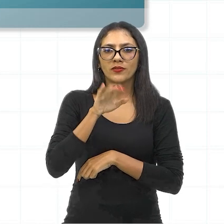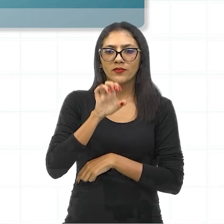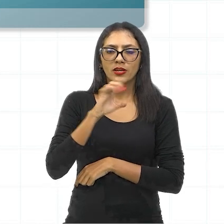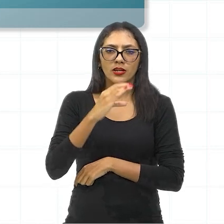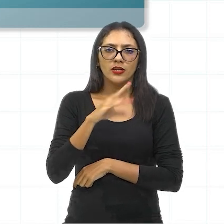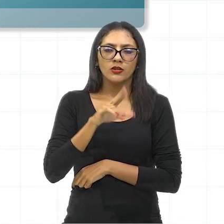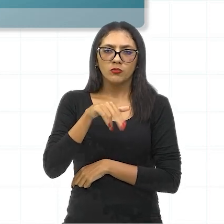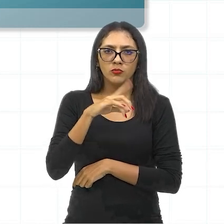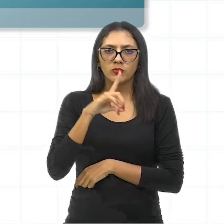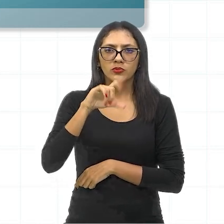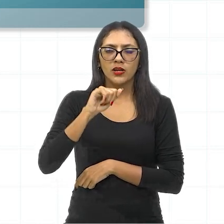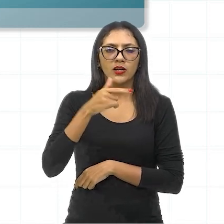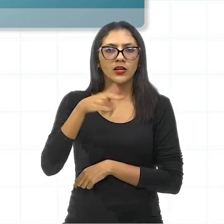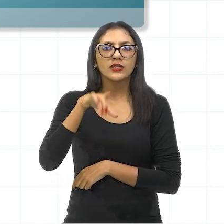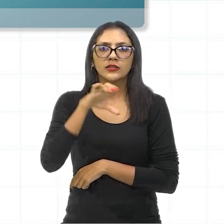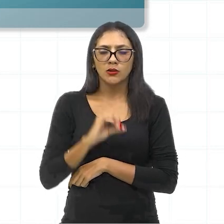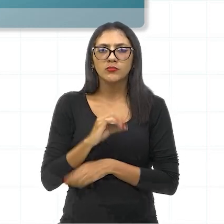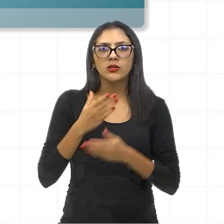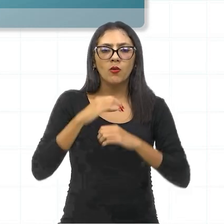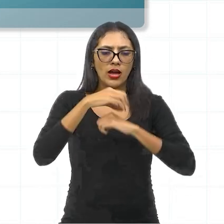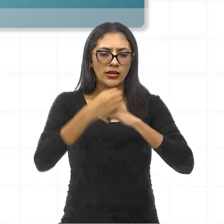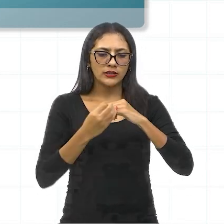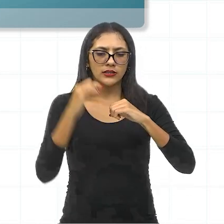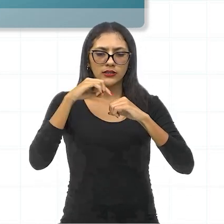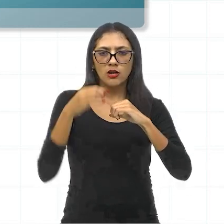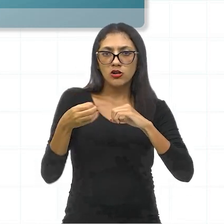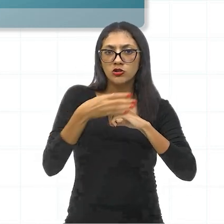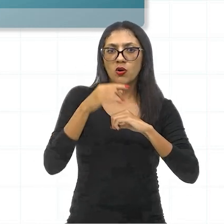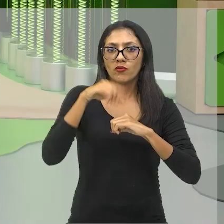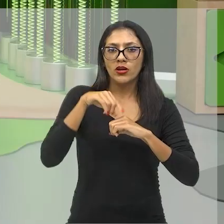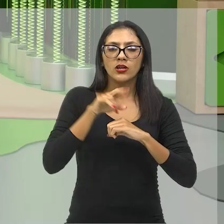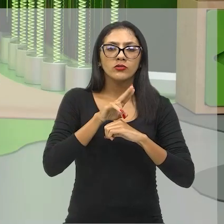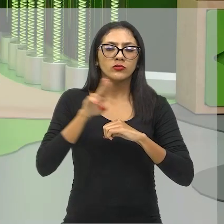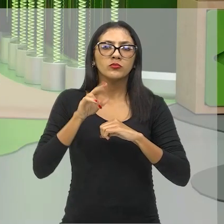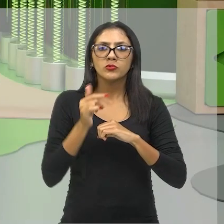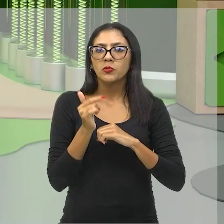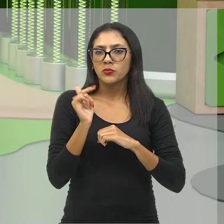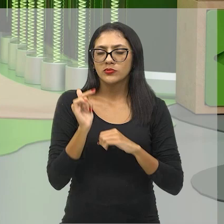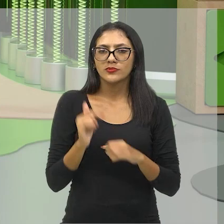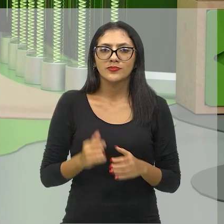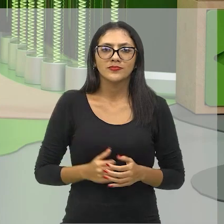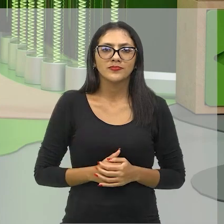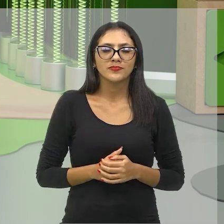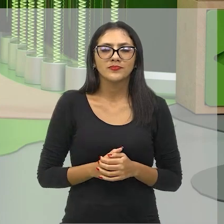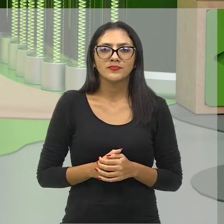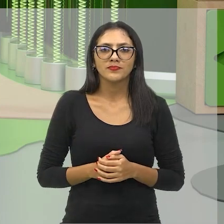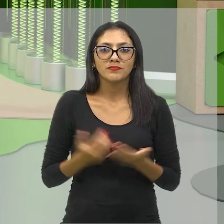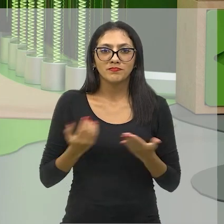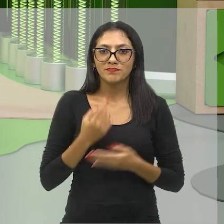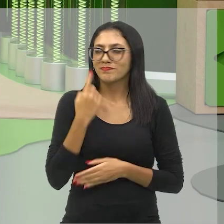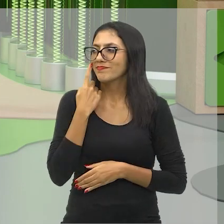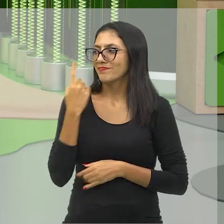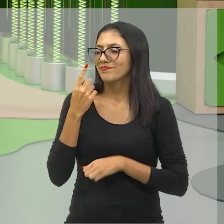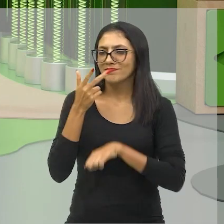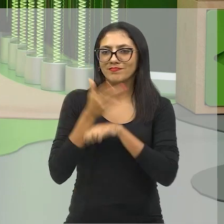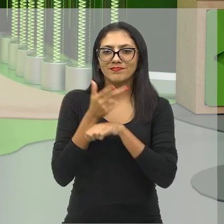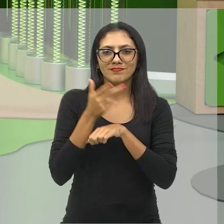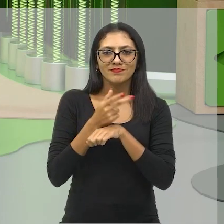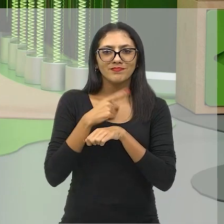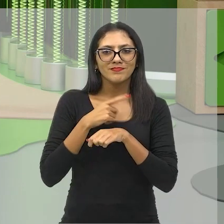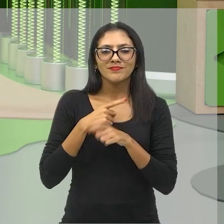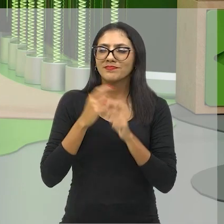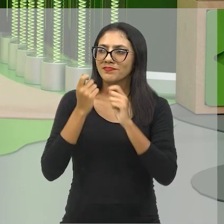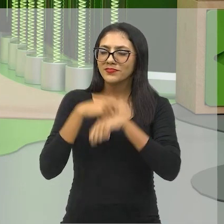união dessas duas células vão formar o zigoto. A gente tem um outro esquema agora para a gente visualizar um pouco melhor toda essa corrida aí